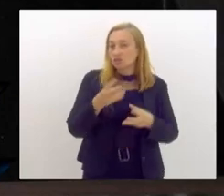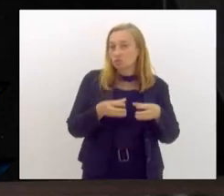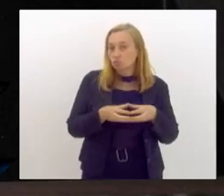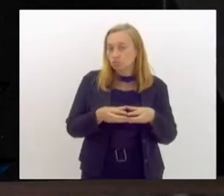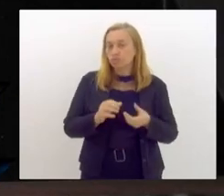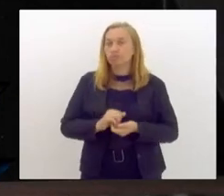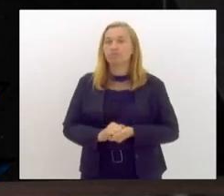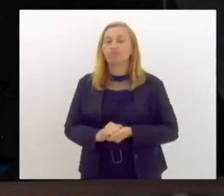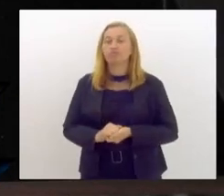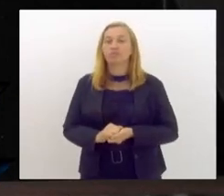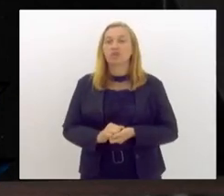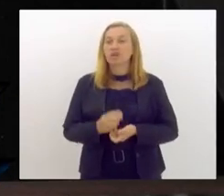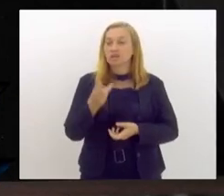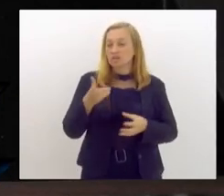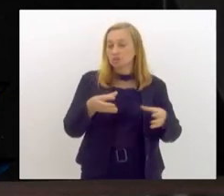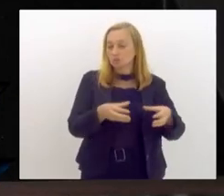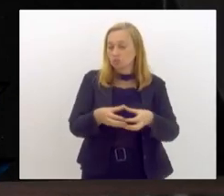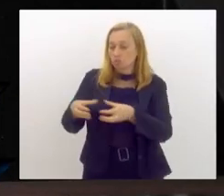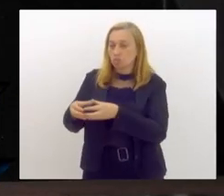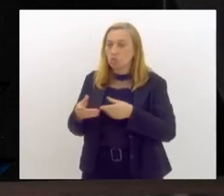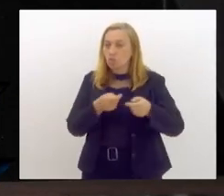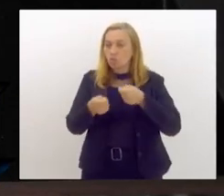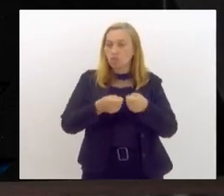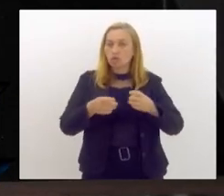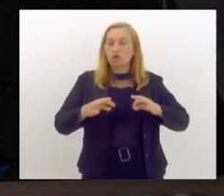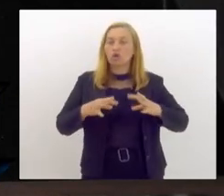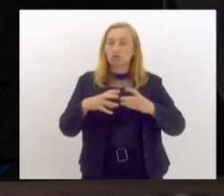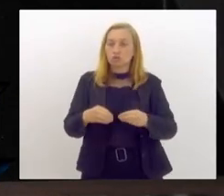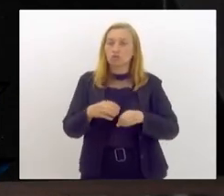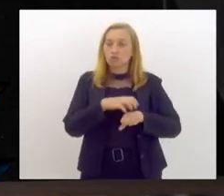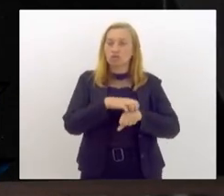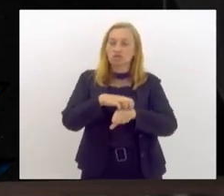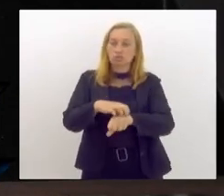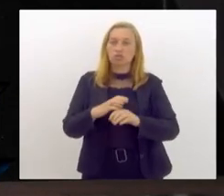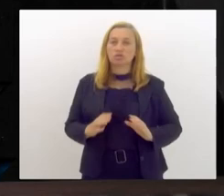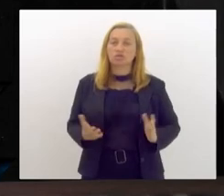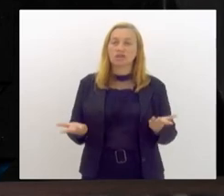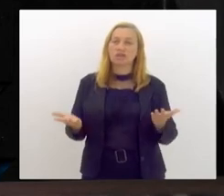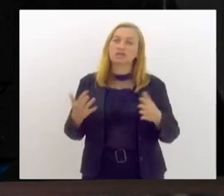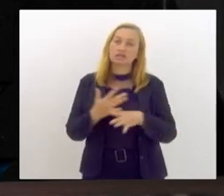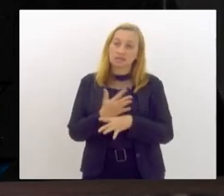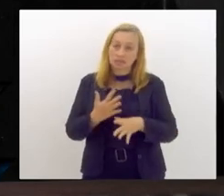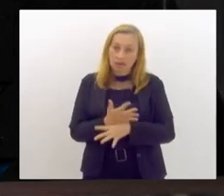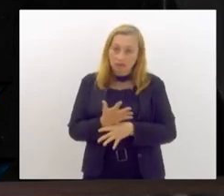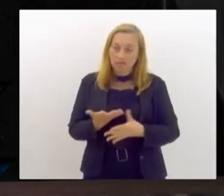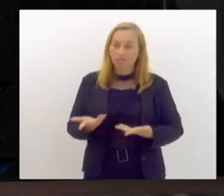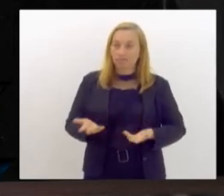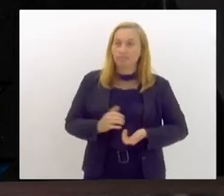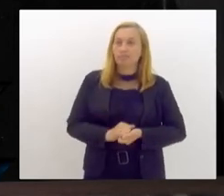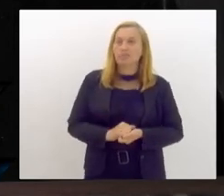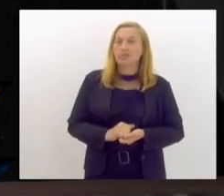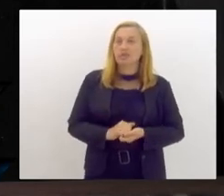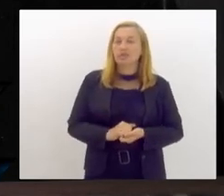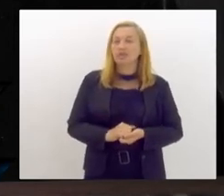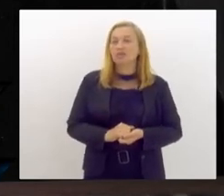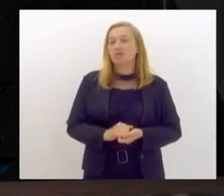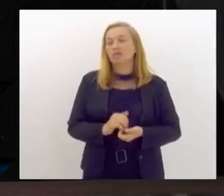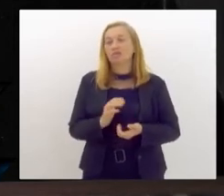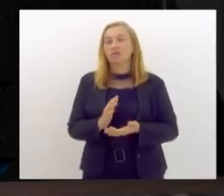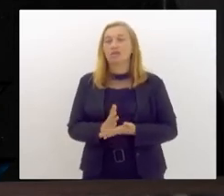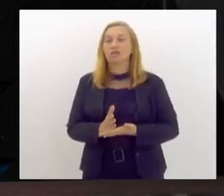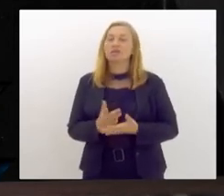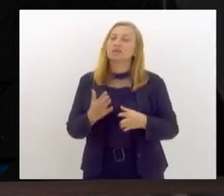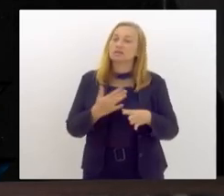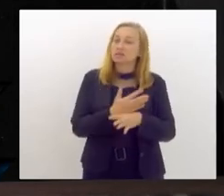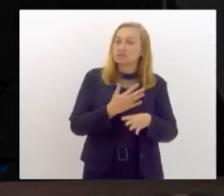E esses três grupos controlam todo o transporte efetivo da cidade, né? Inclusive com algumas incongruências na cidade de